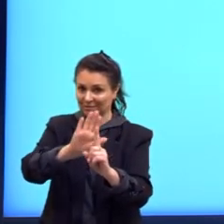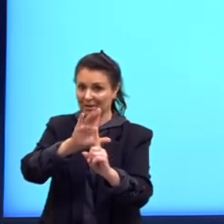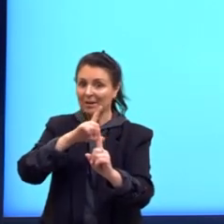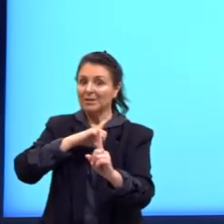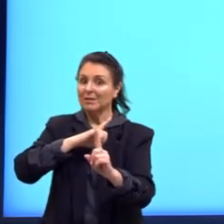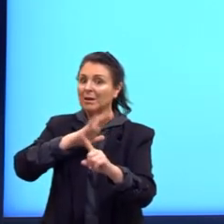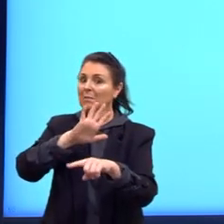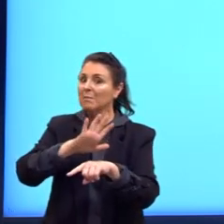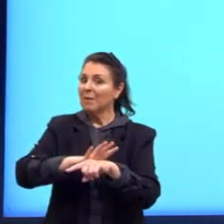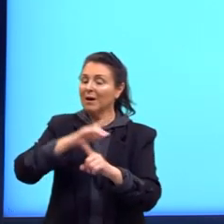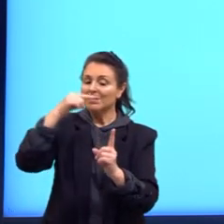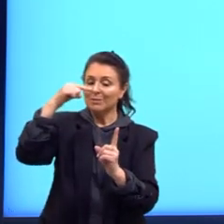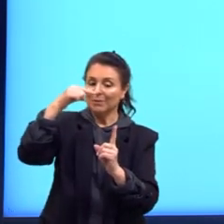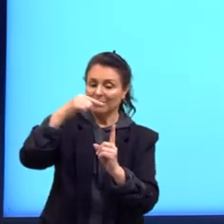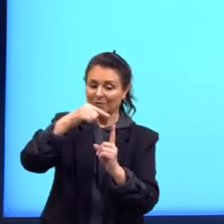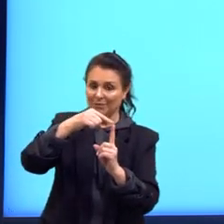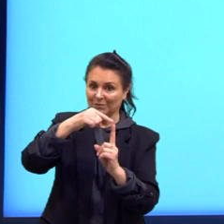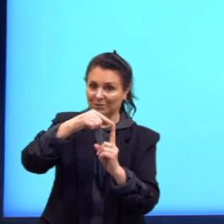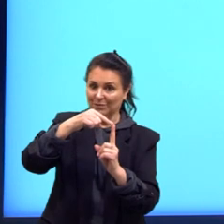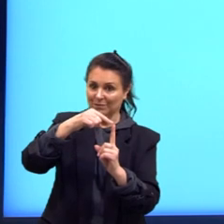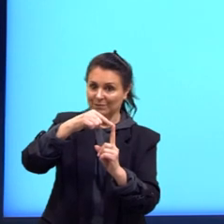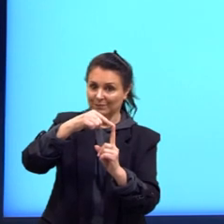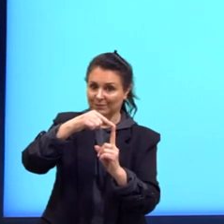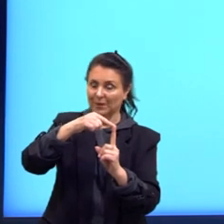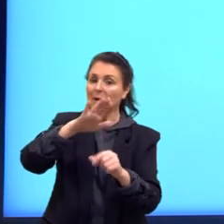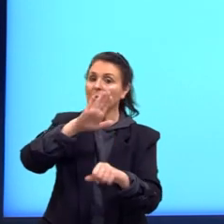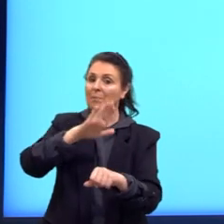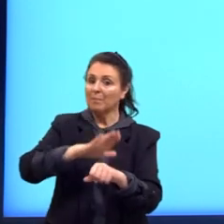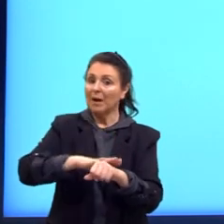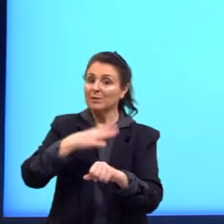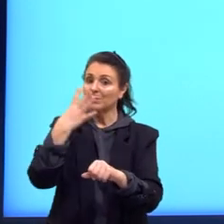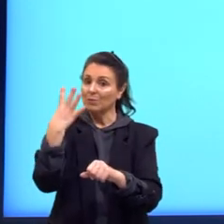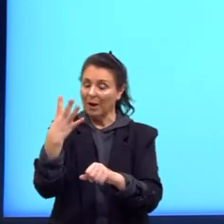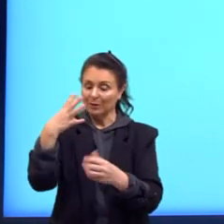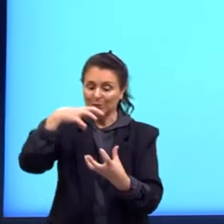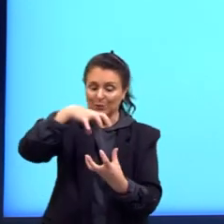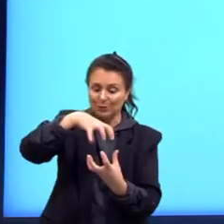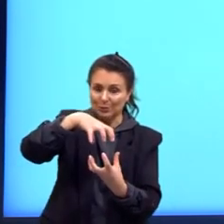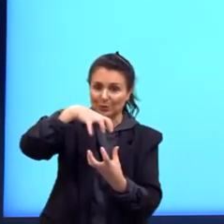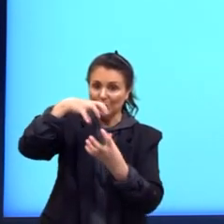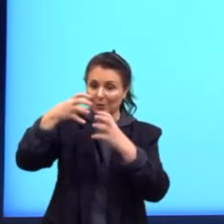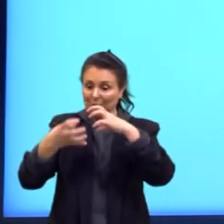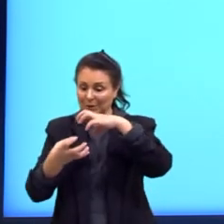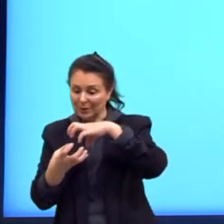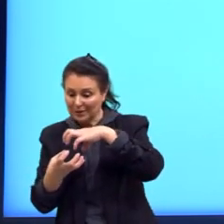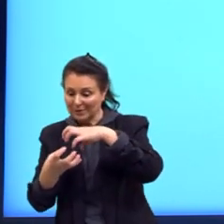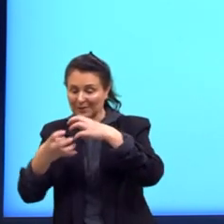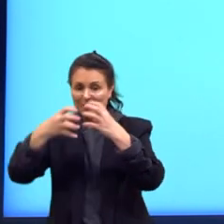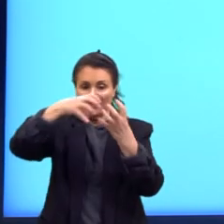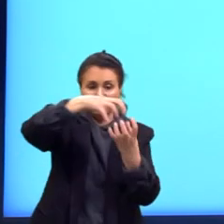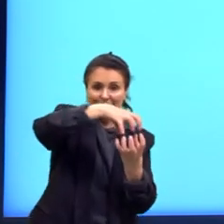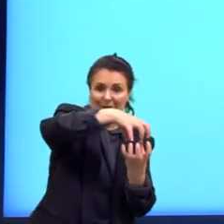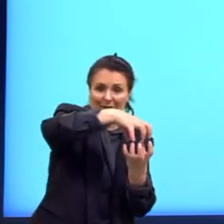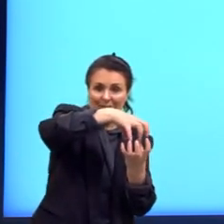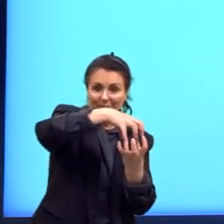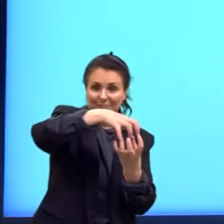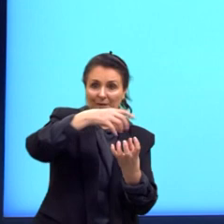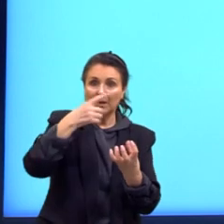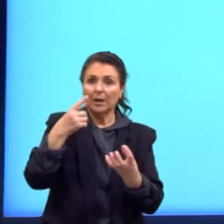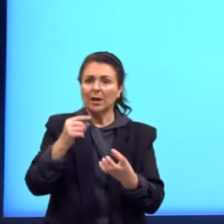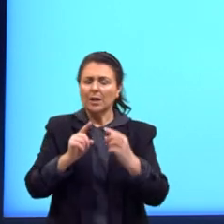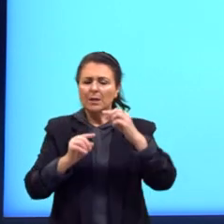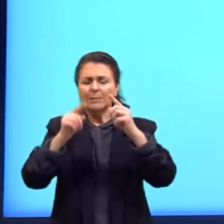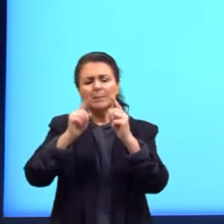mais quatro vértices portanto mais quatro esferas observa em que aqui no topo só